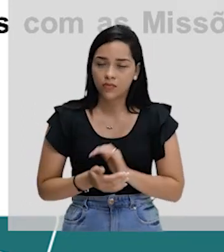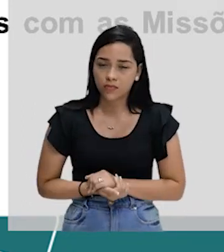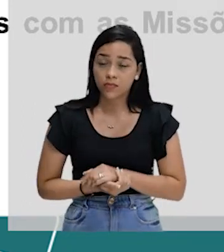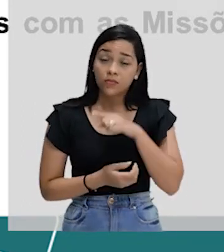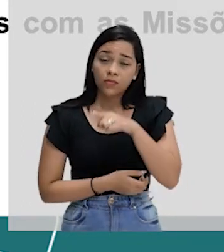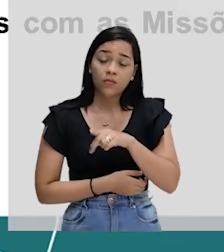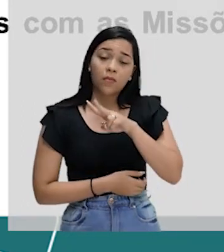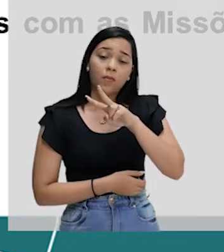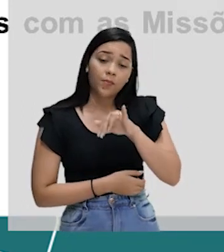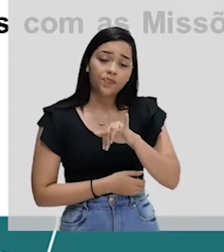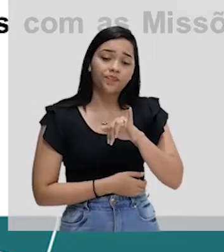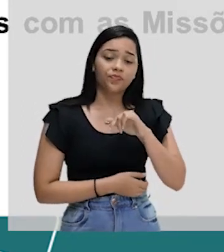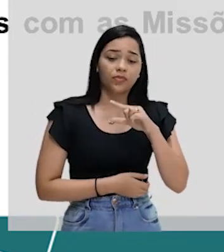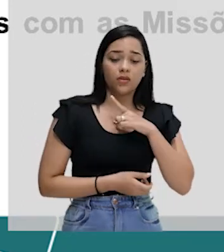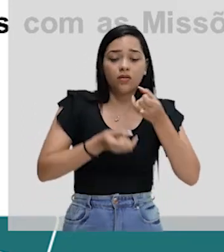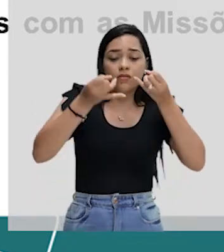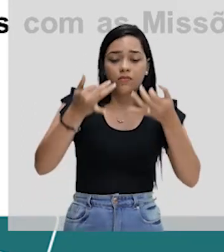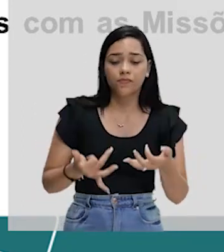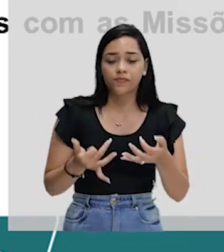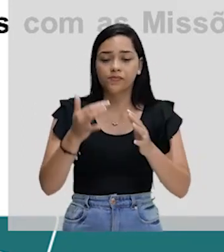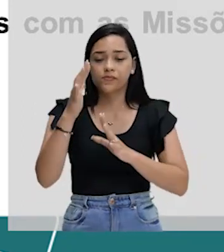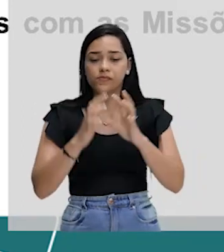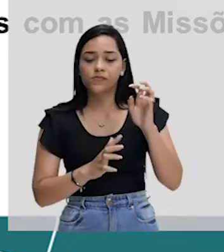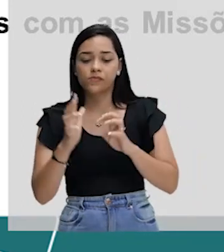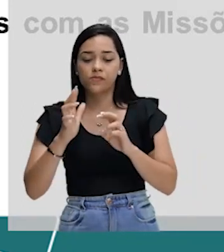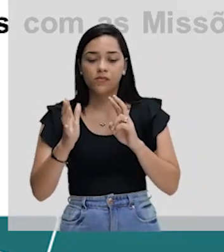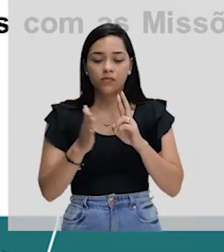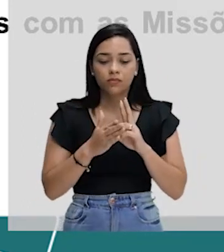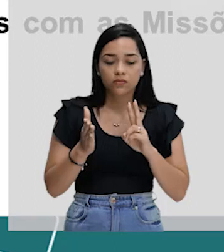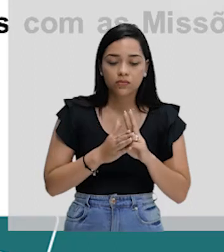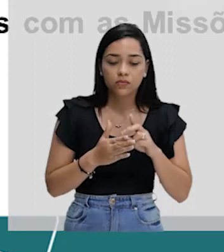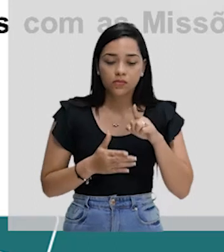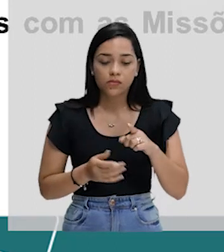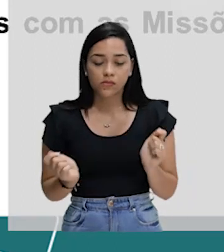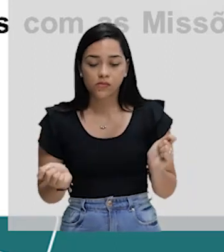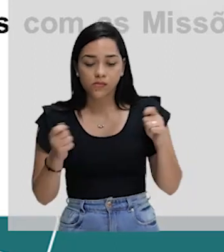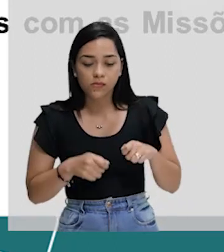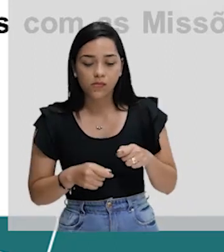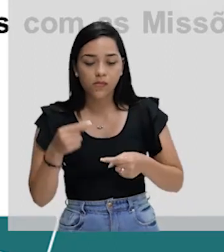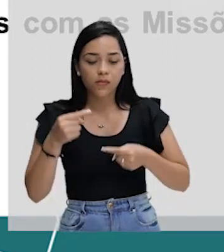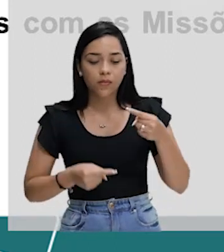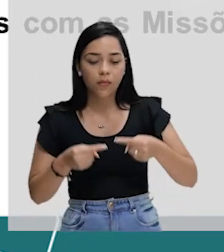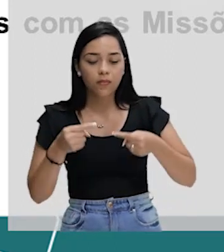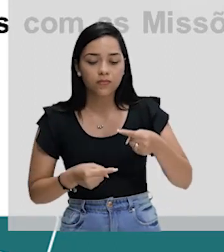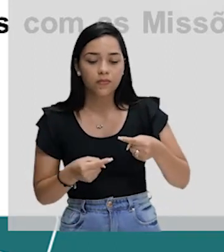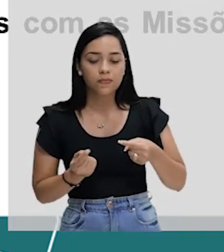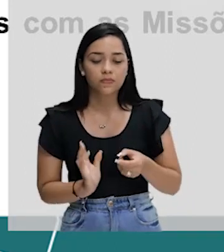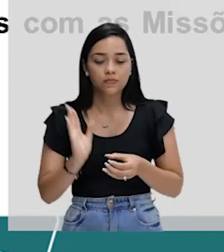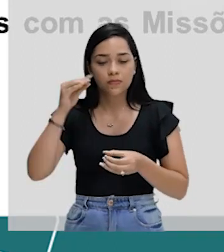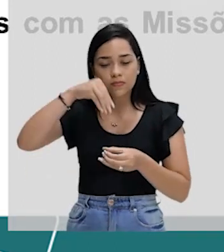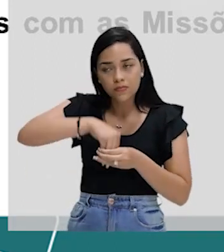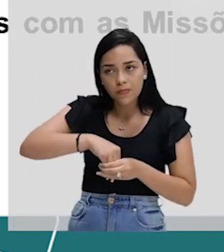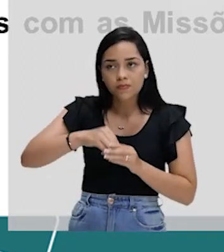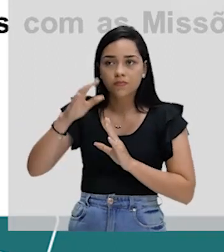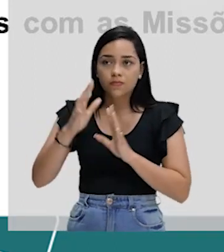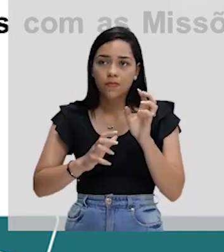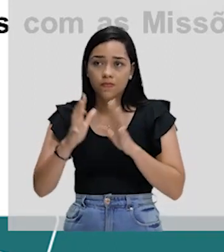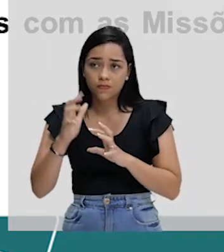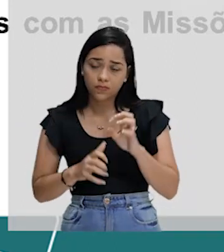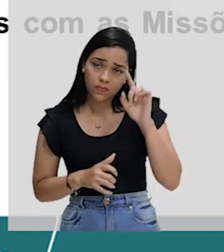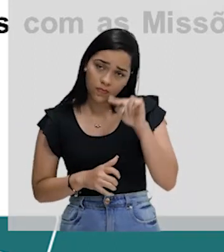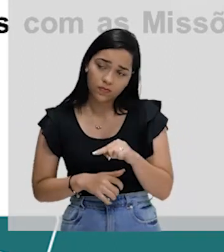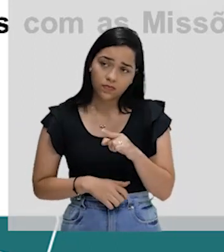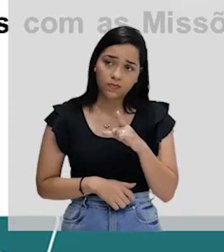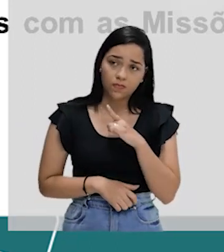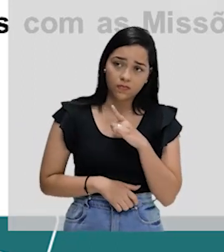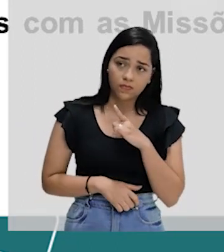quando você fala das guerras indígenas, na verdade, você pode discutir dentro dessas guerras, não é o